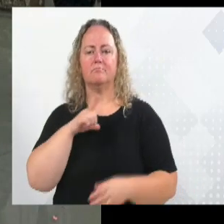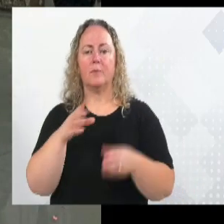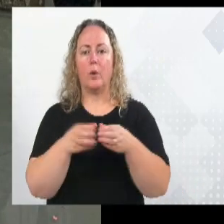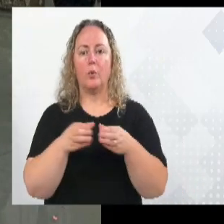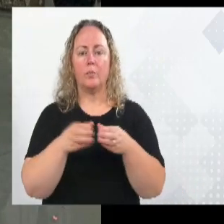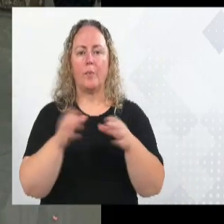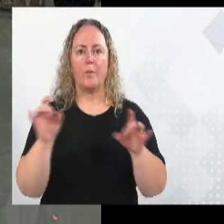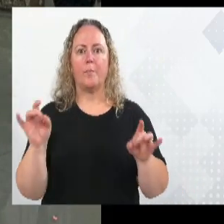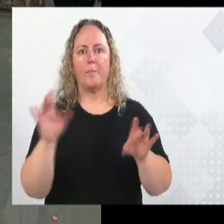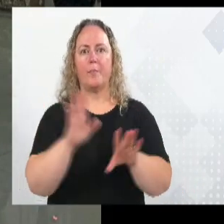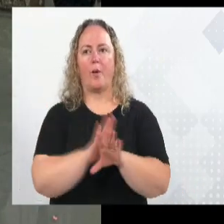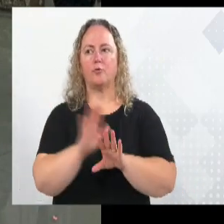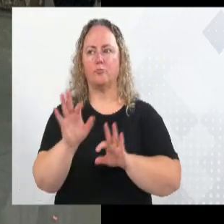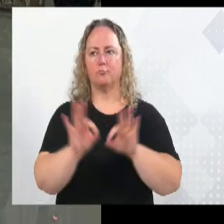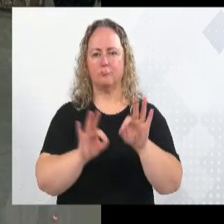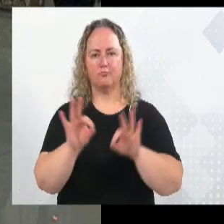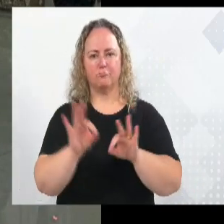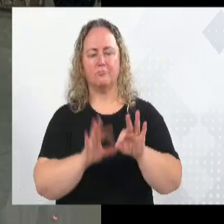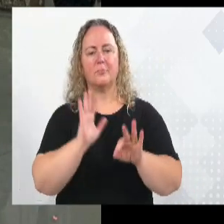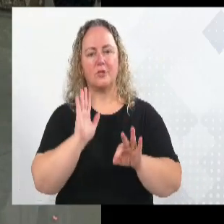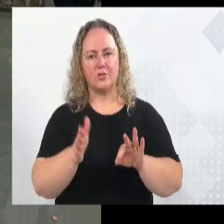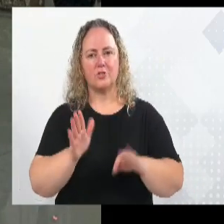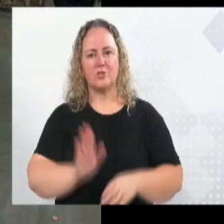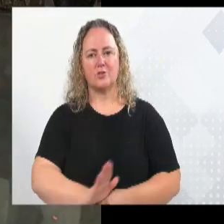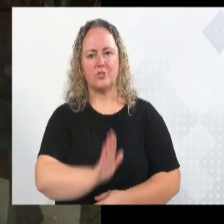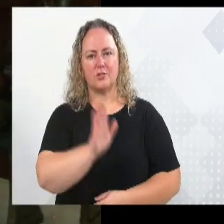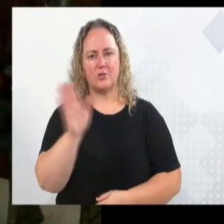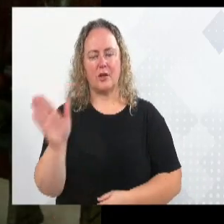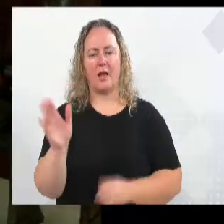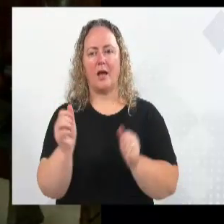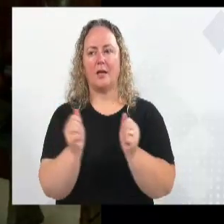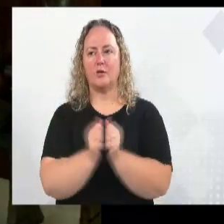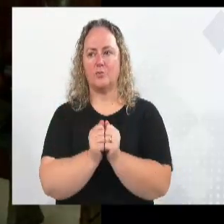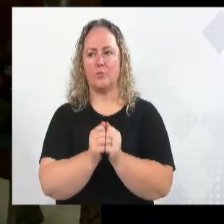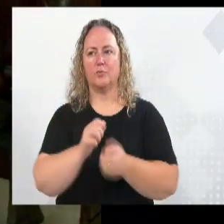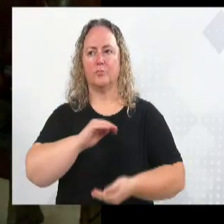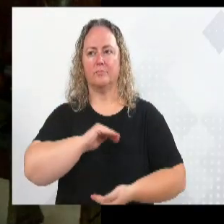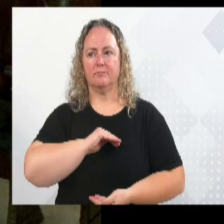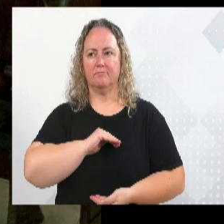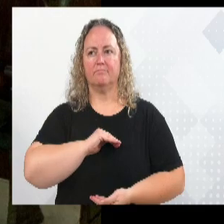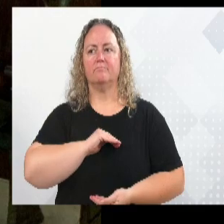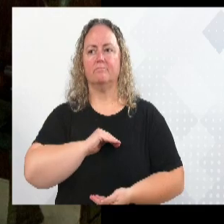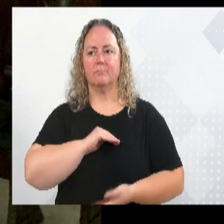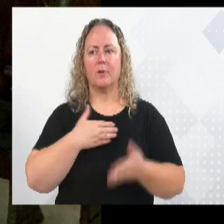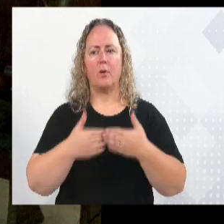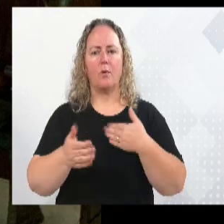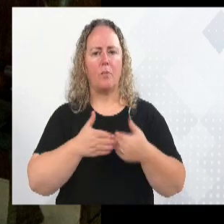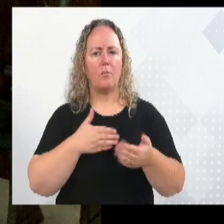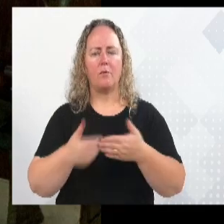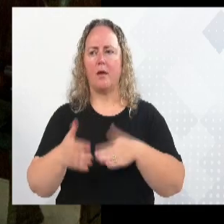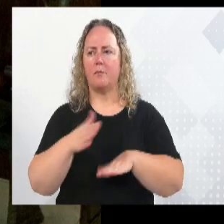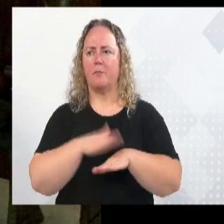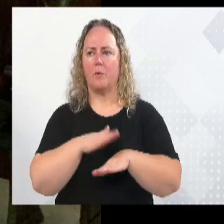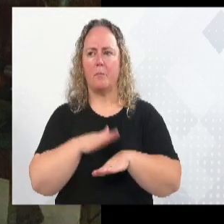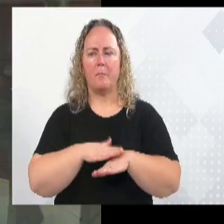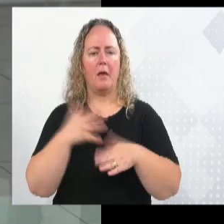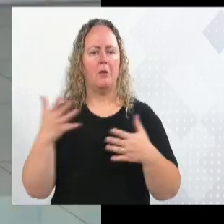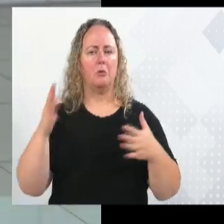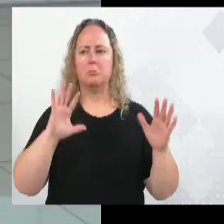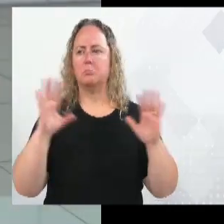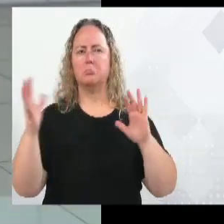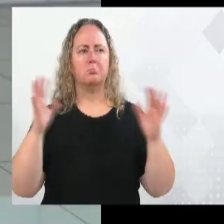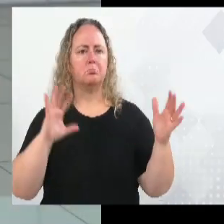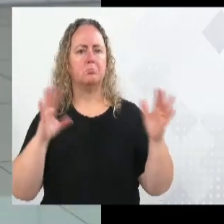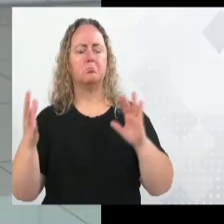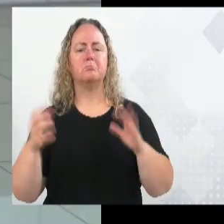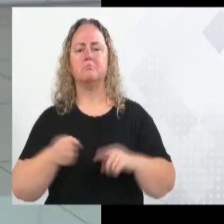preparado que já foi inclusive novamente adestrada aqui pela defesa civil para qualquer eventualidade climática ou coisa